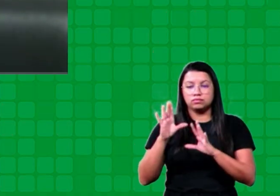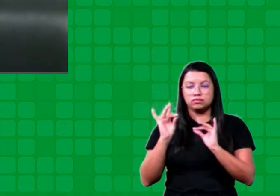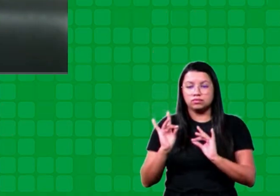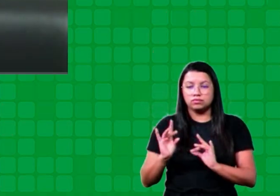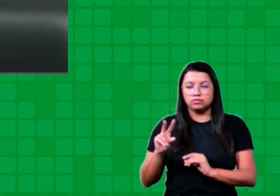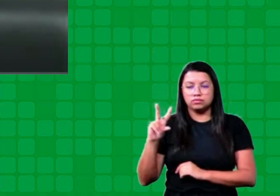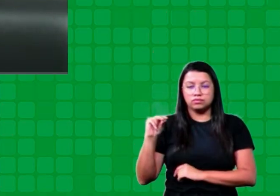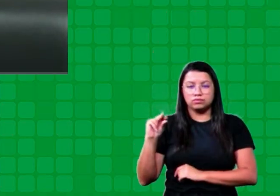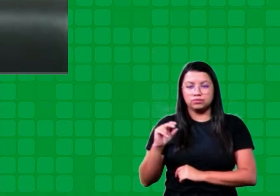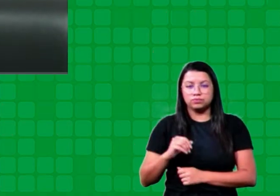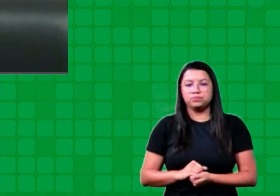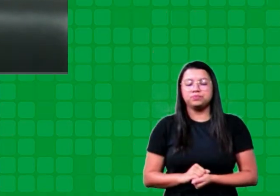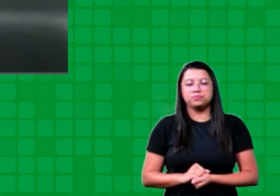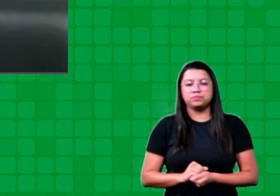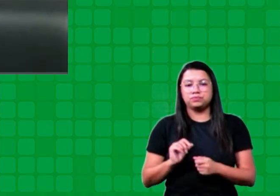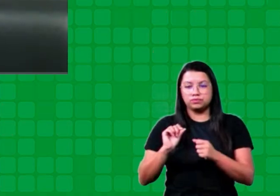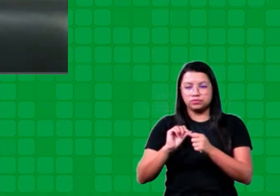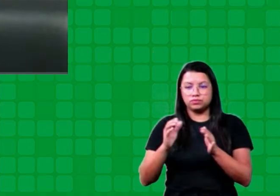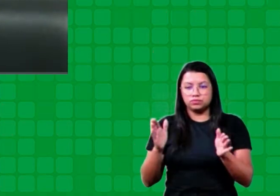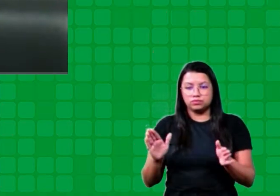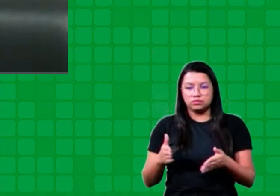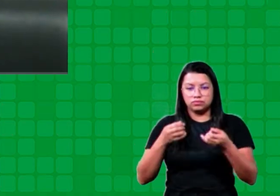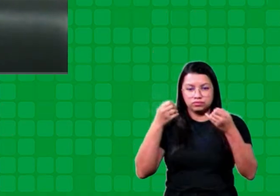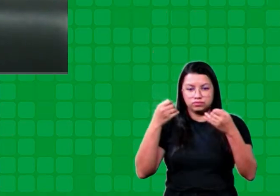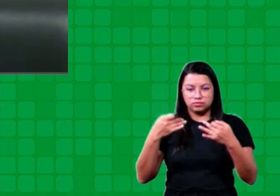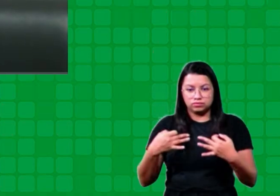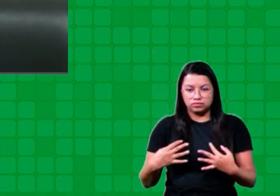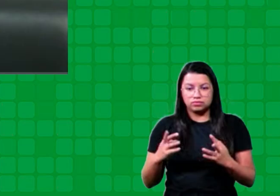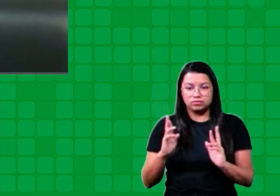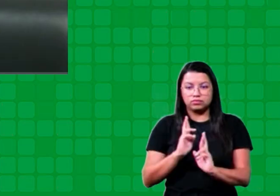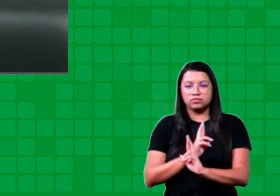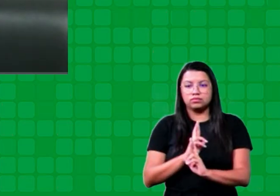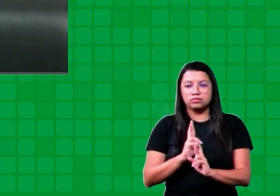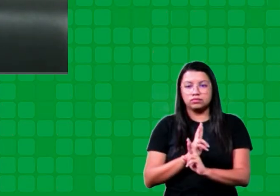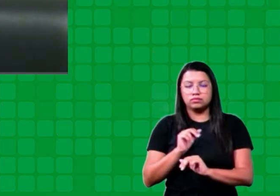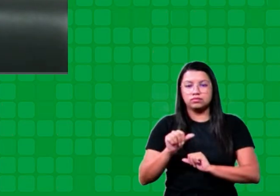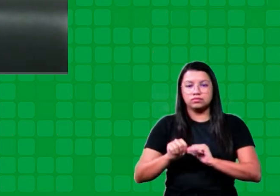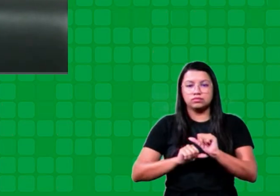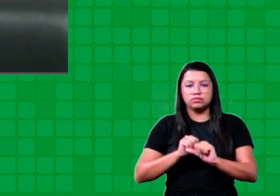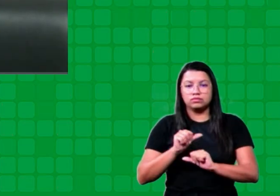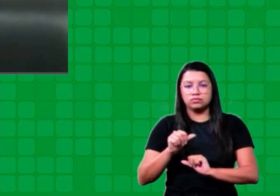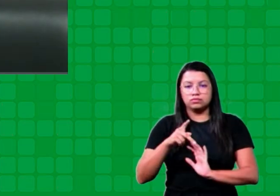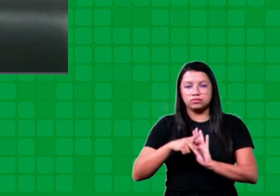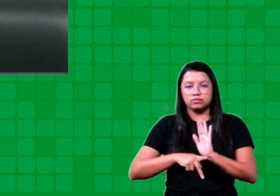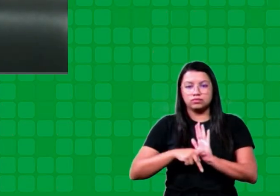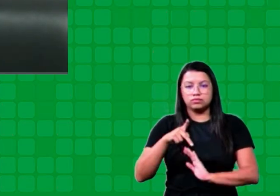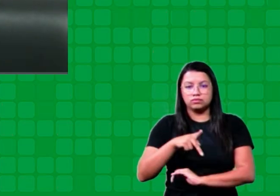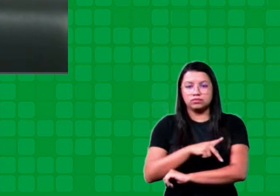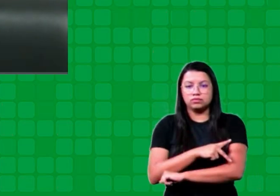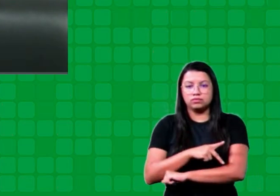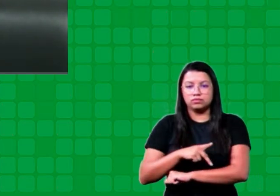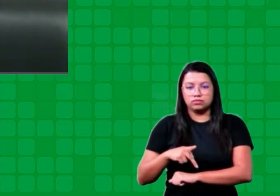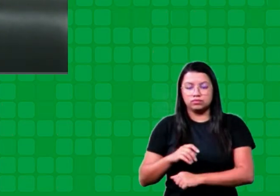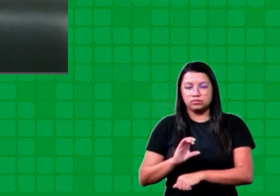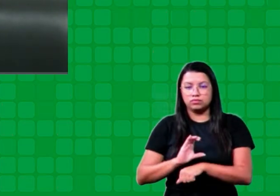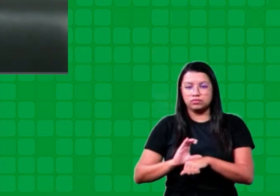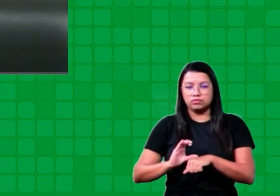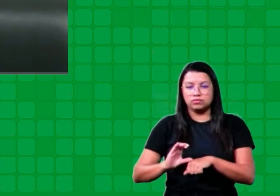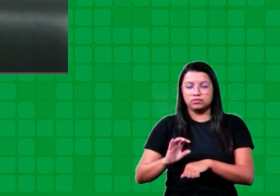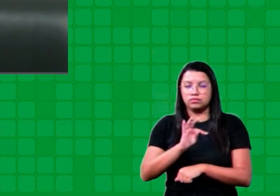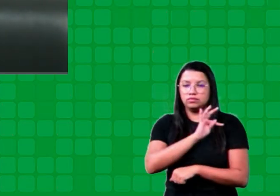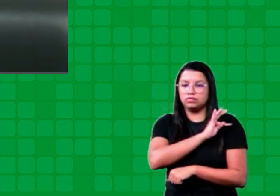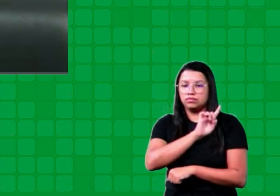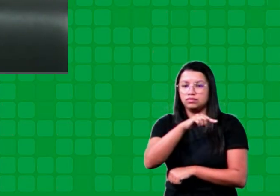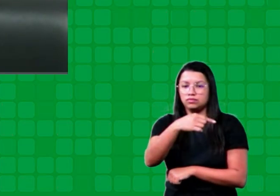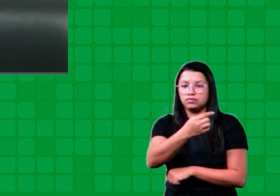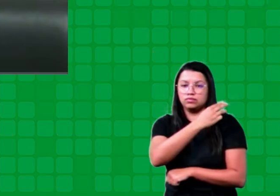Eu fiz esse relato, né, relacionado à alteração do projeto pedagógico do curso técnico subsequente